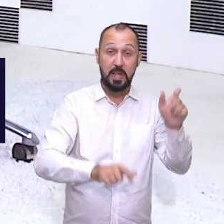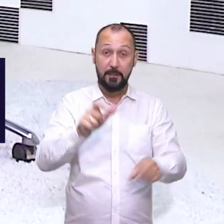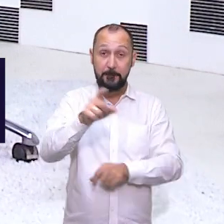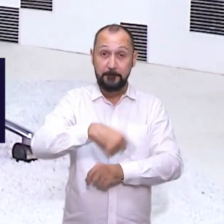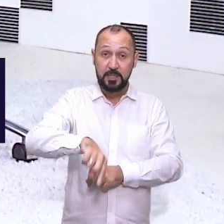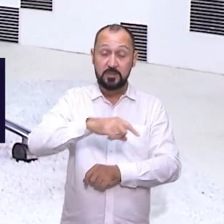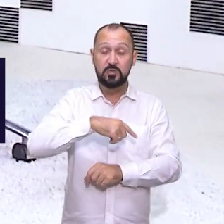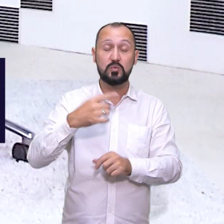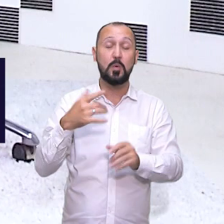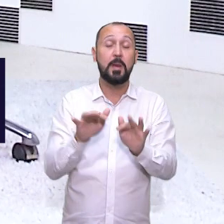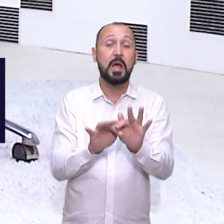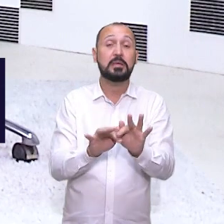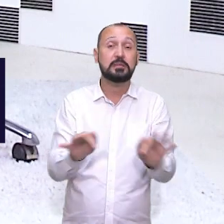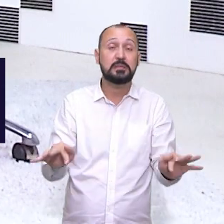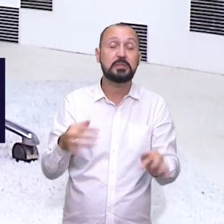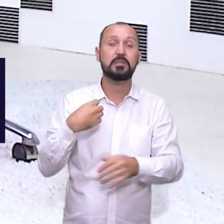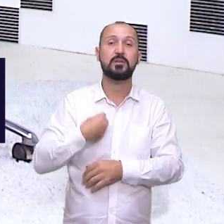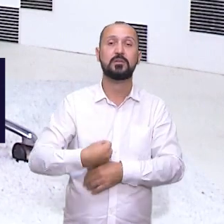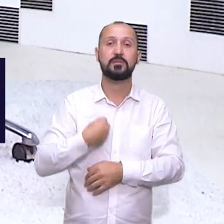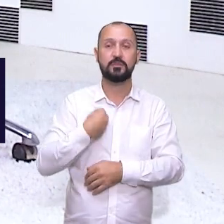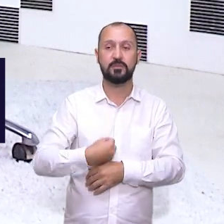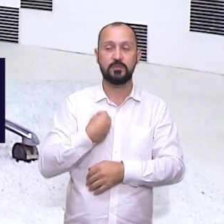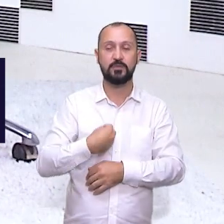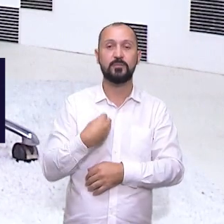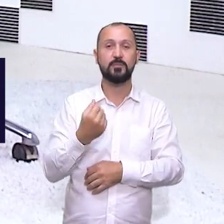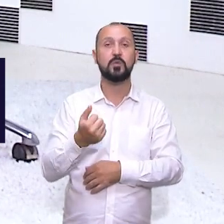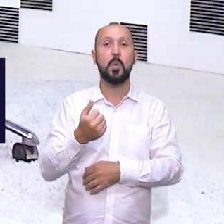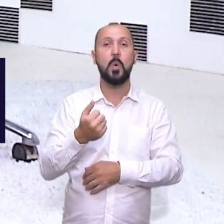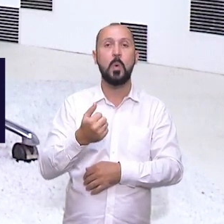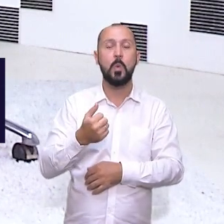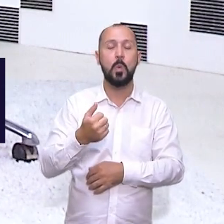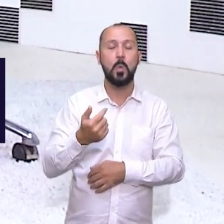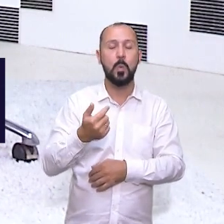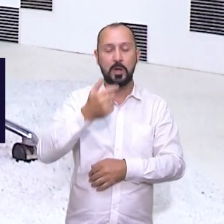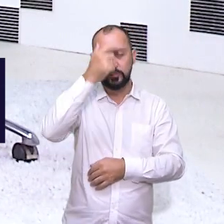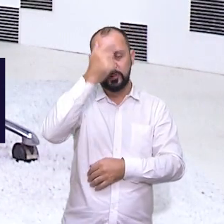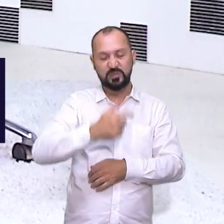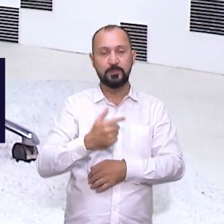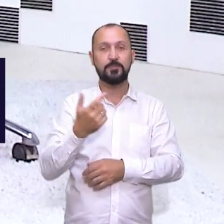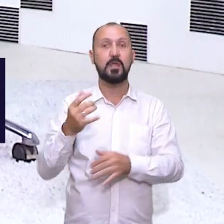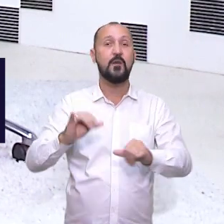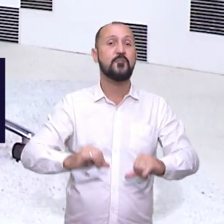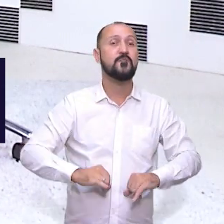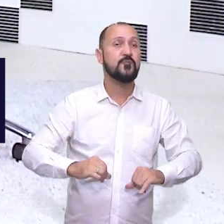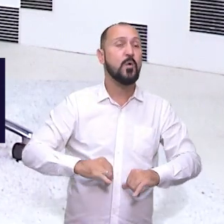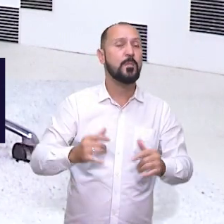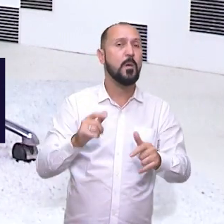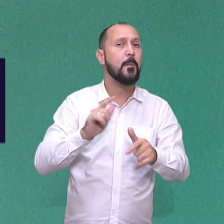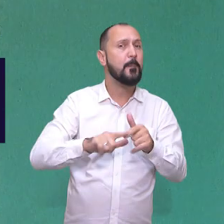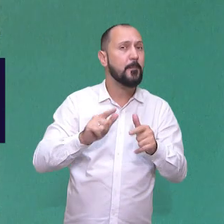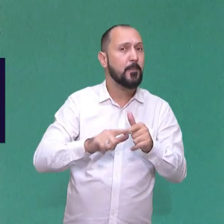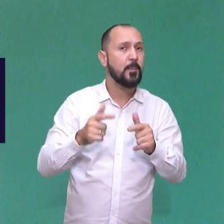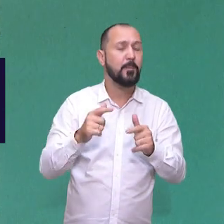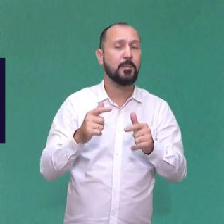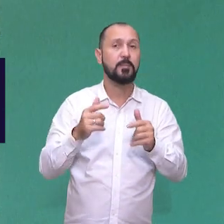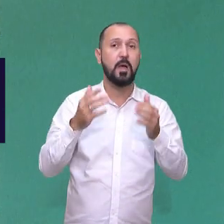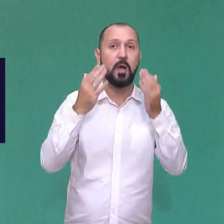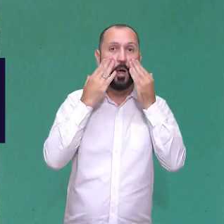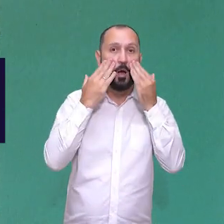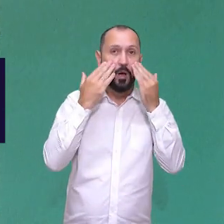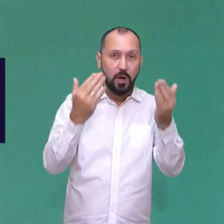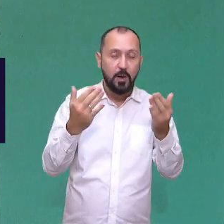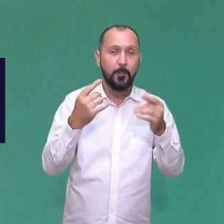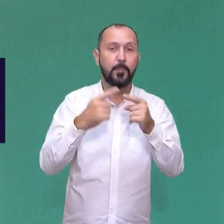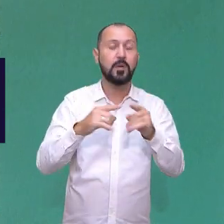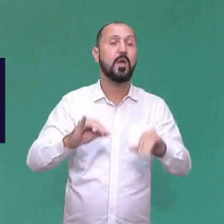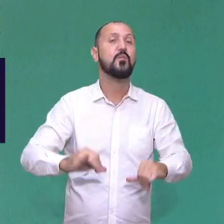no mínimo, dar condição para que aquelas pessoas, principalmente os mais humildes, possam viver com um mínimo de dignidade, né? E a